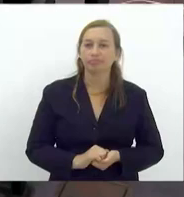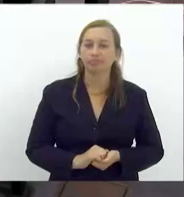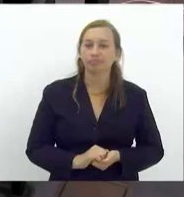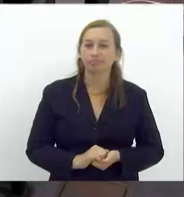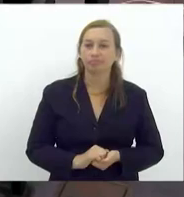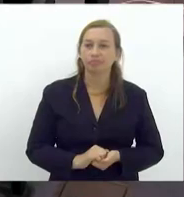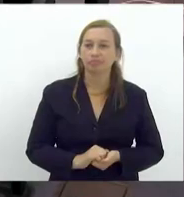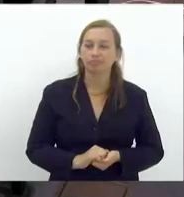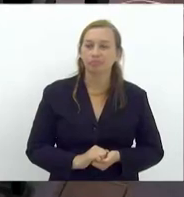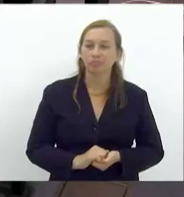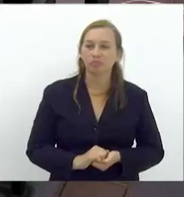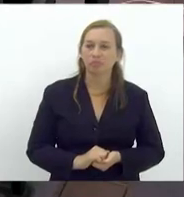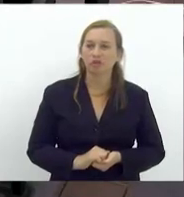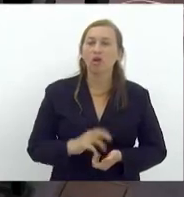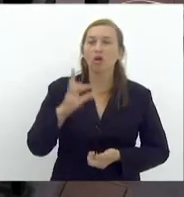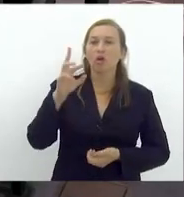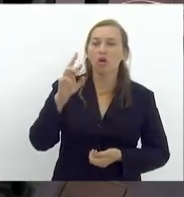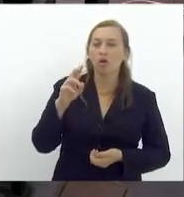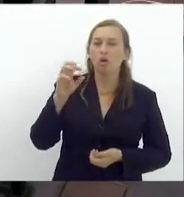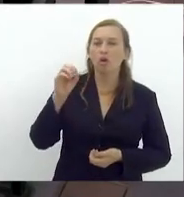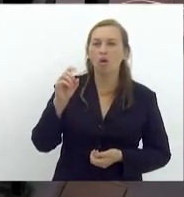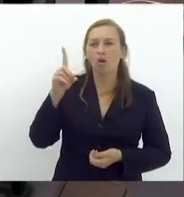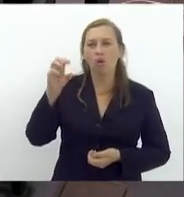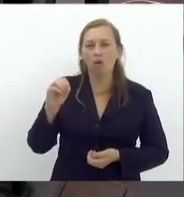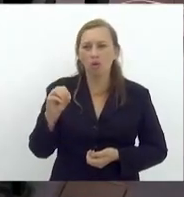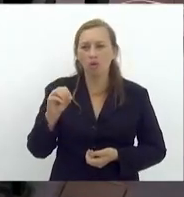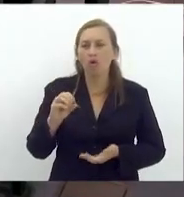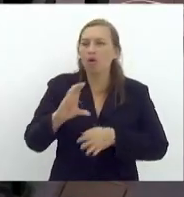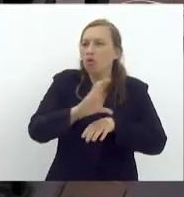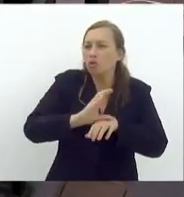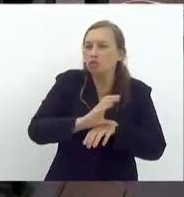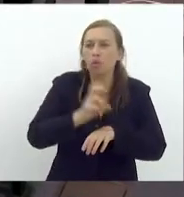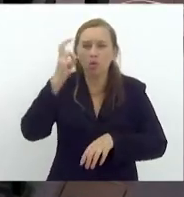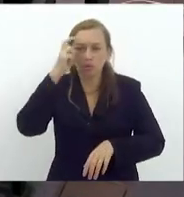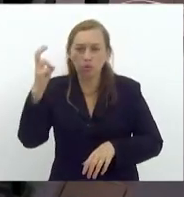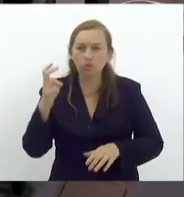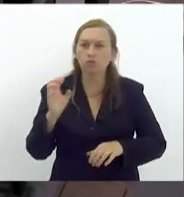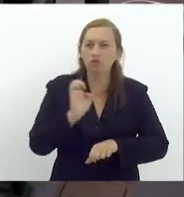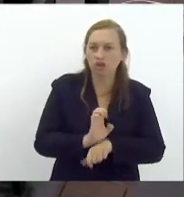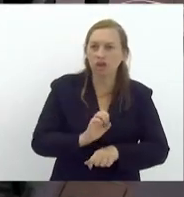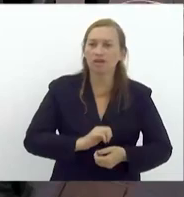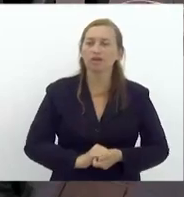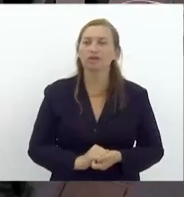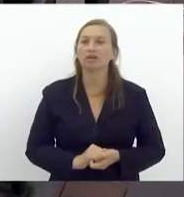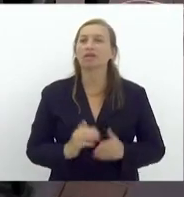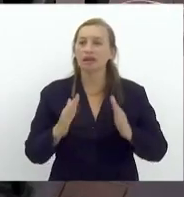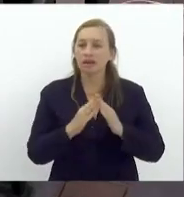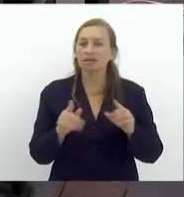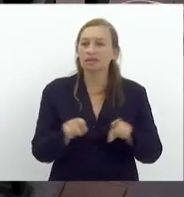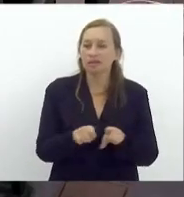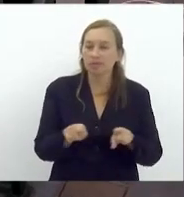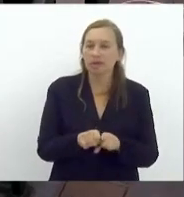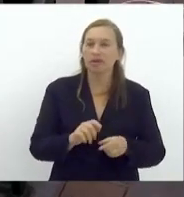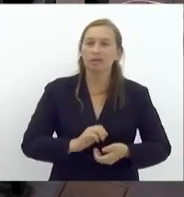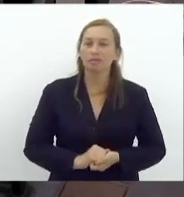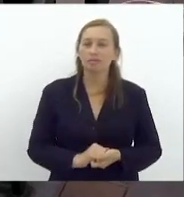e rolo que é um dos Conselheiros do Conselho de cultura do Estado tá aqui na casa também